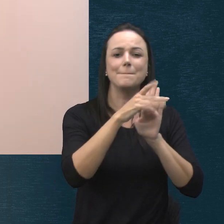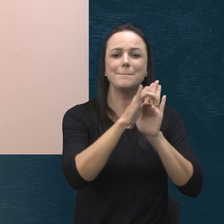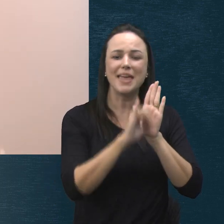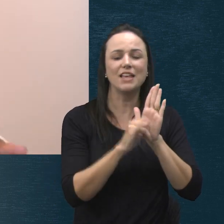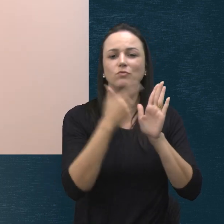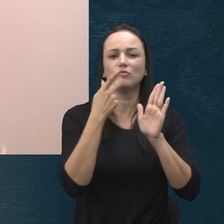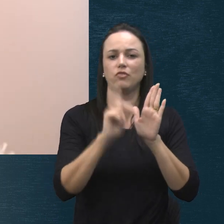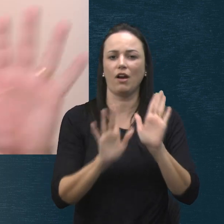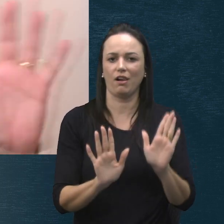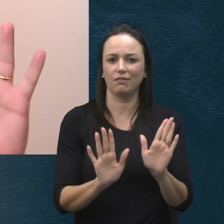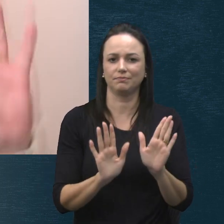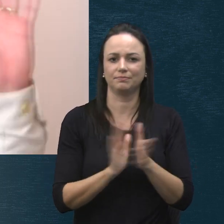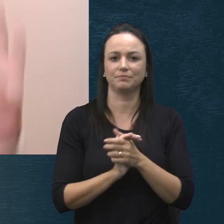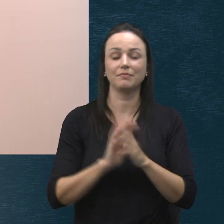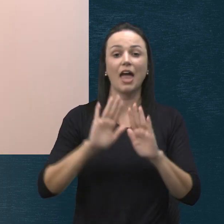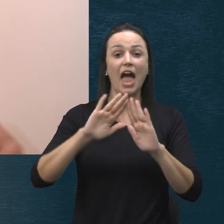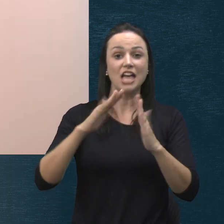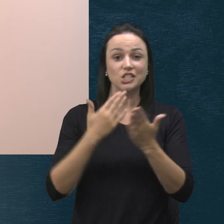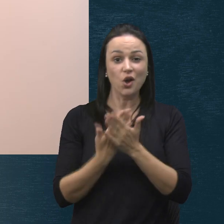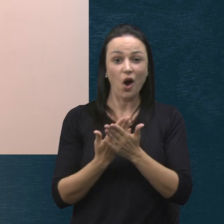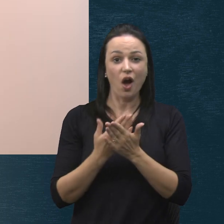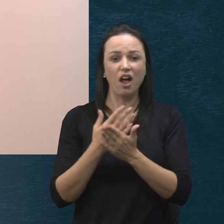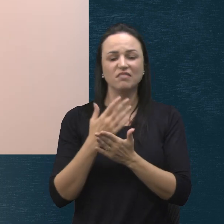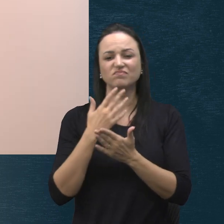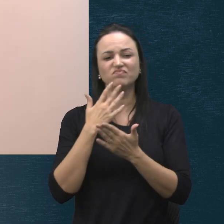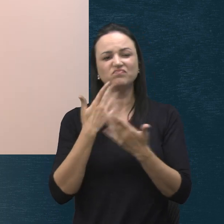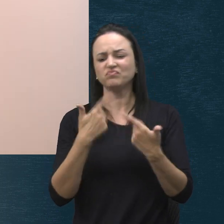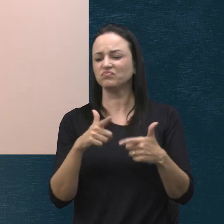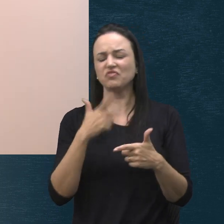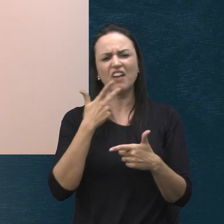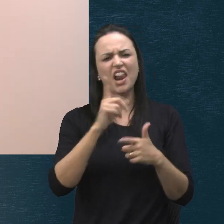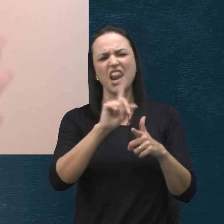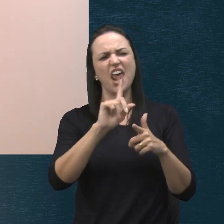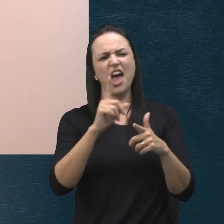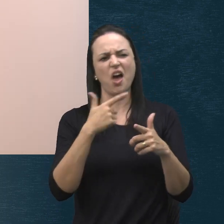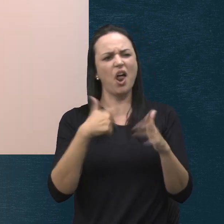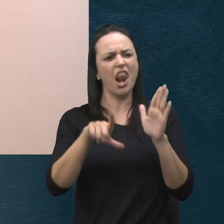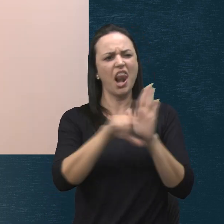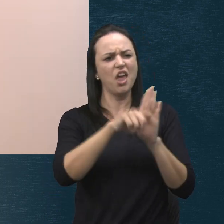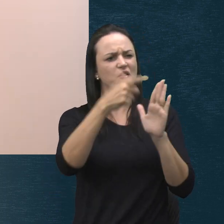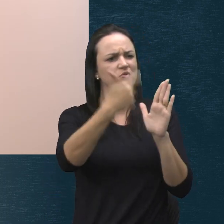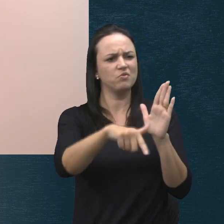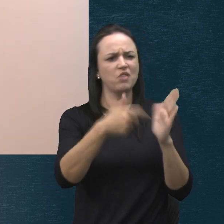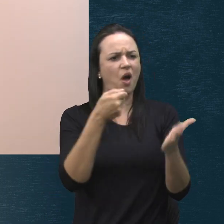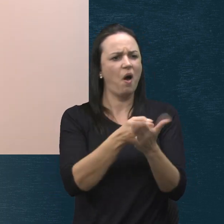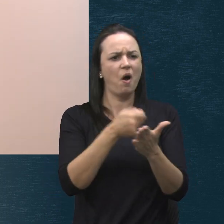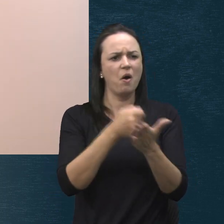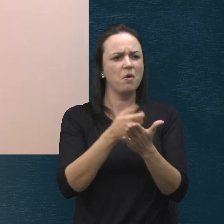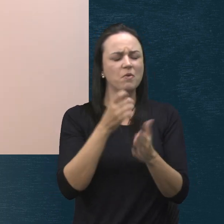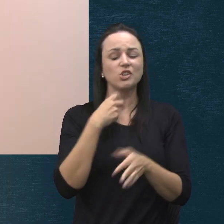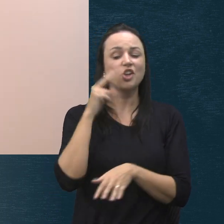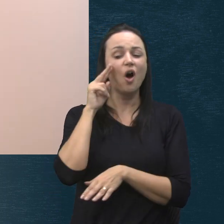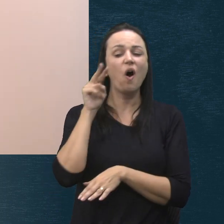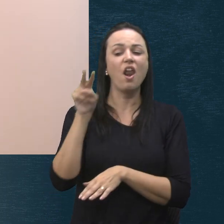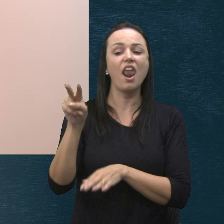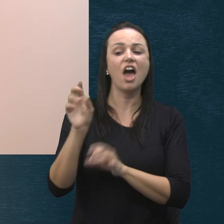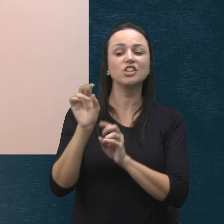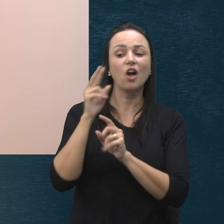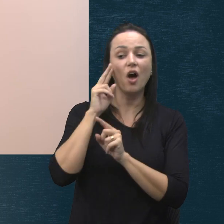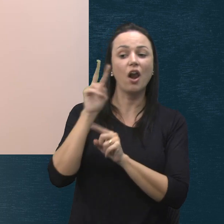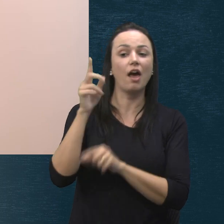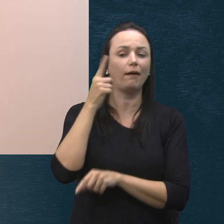escola pode, muitas vezes ela vai dizer, não, então não tem nenhuma lei que me obrigue, não, a gente está só com um olhar individualizado, um olhar